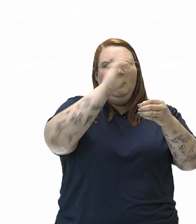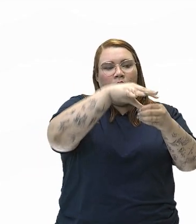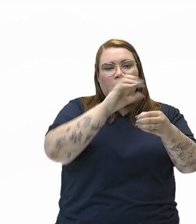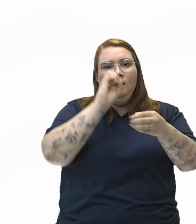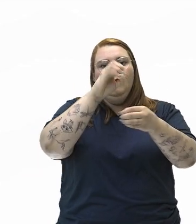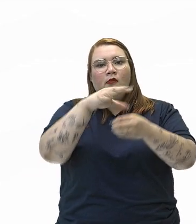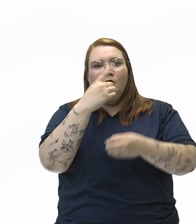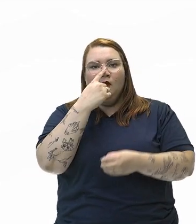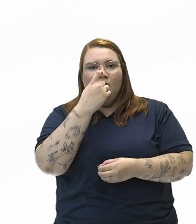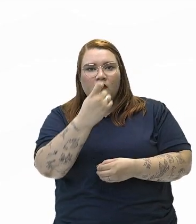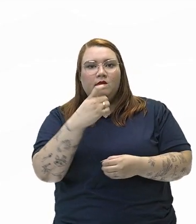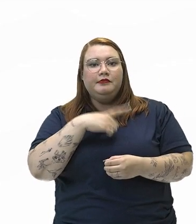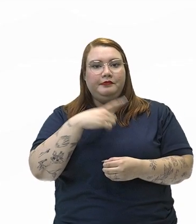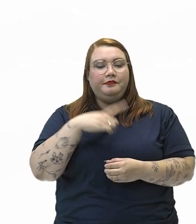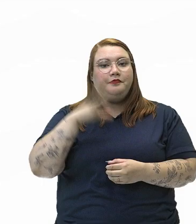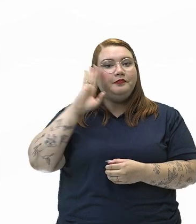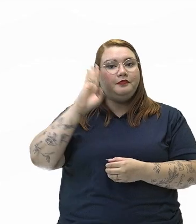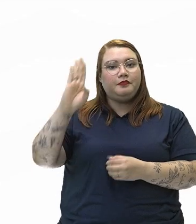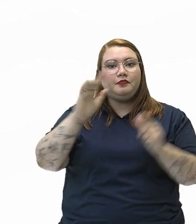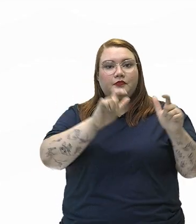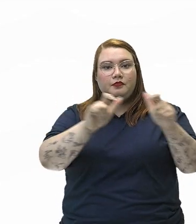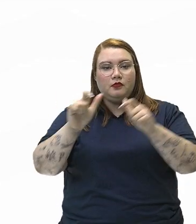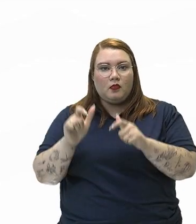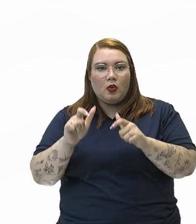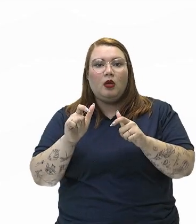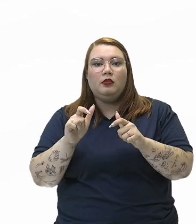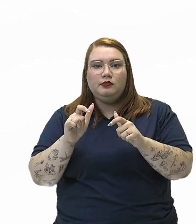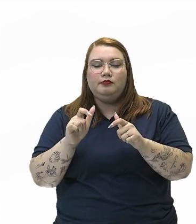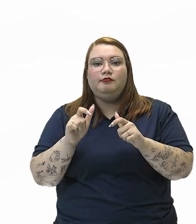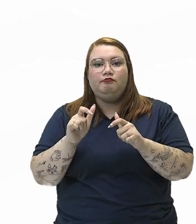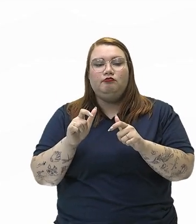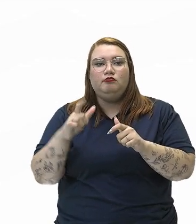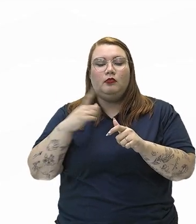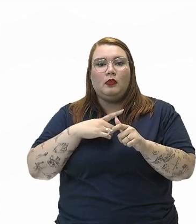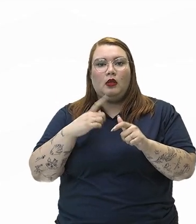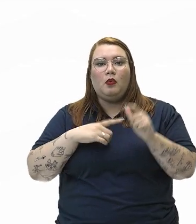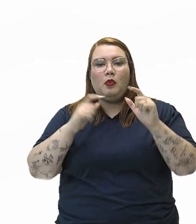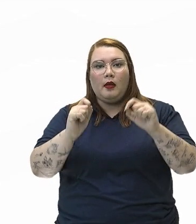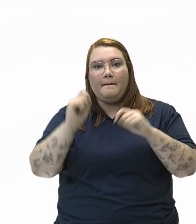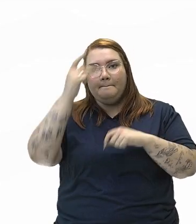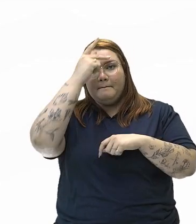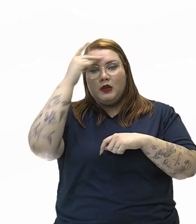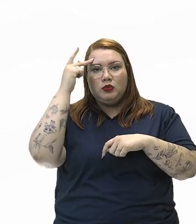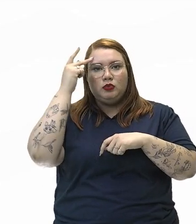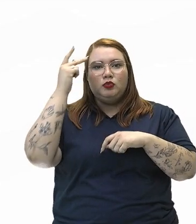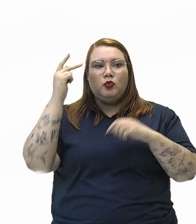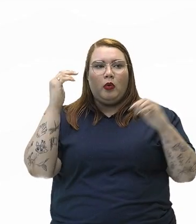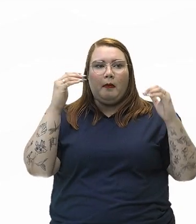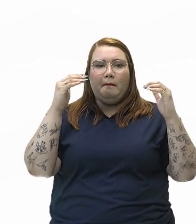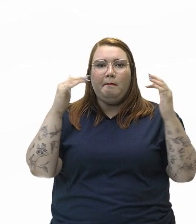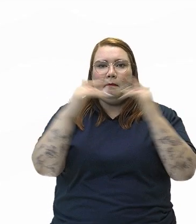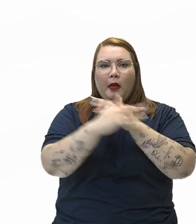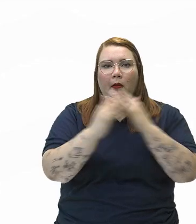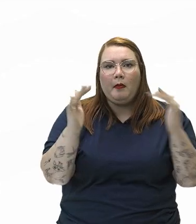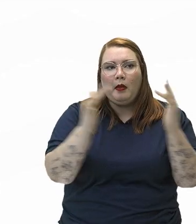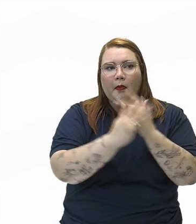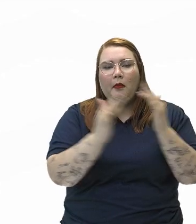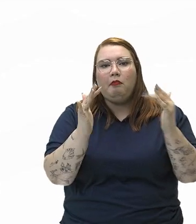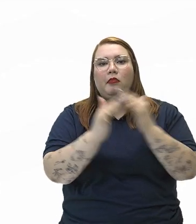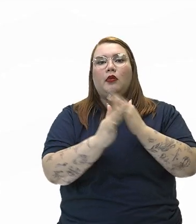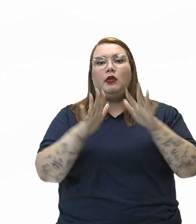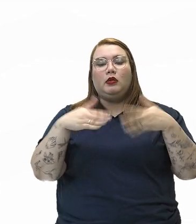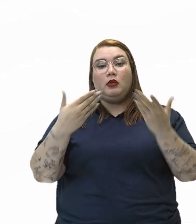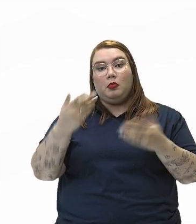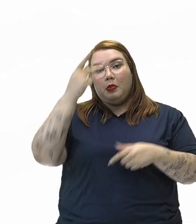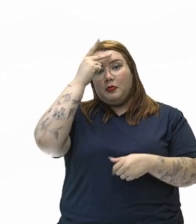geralmente são locais pontos-chave, né, pontos de atenção, onde há uma circulação muito grande de pessoas. Então, o cidadão, ele